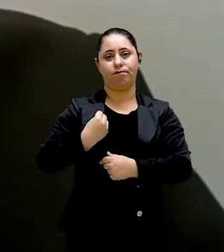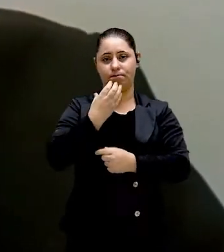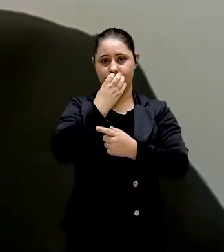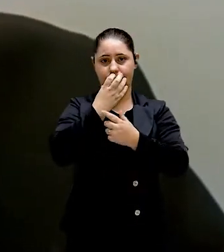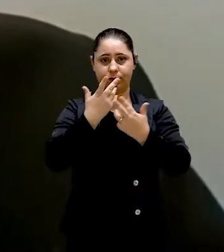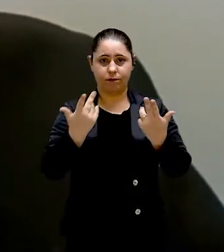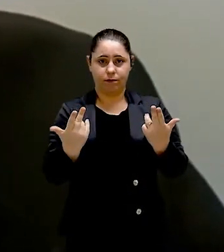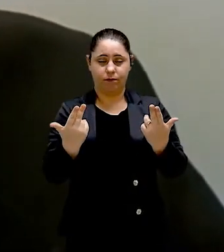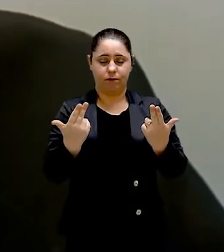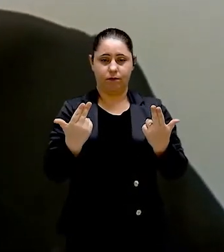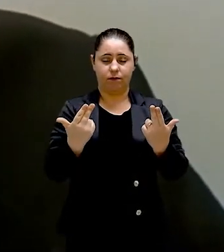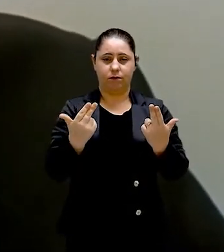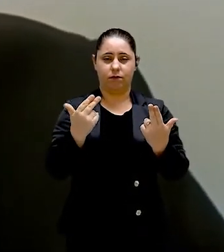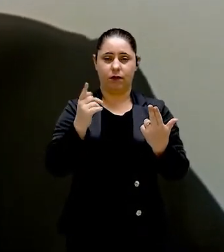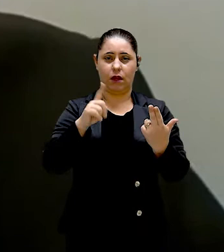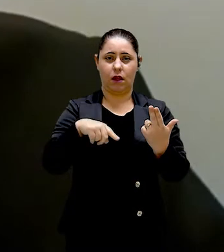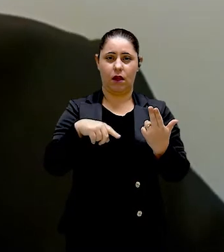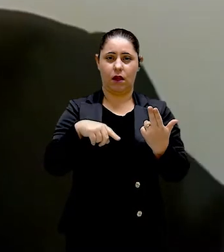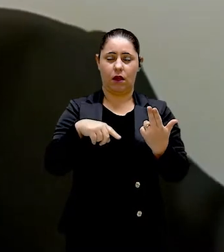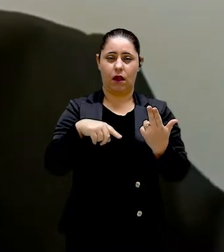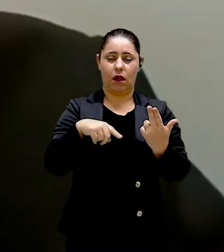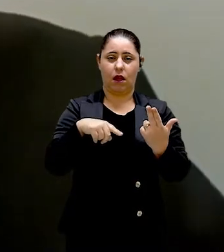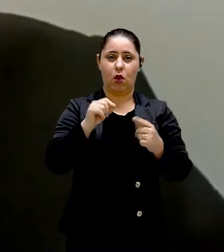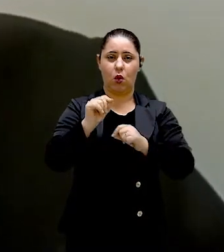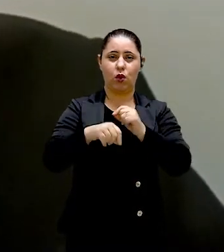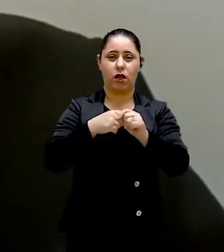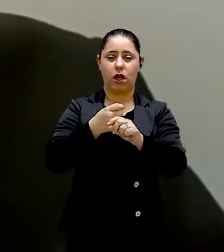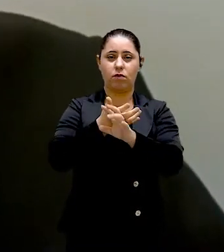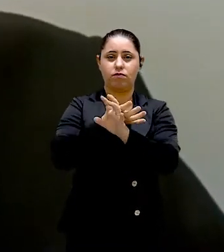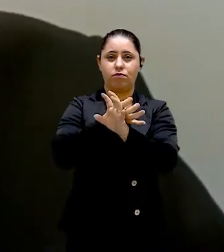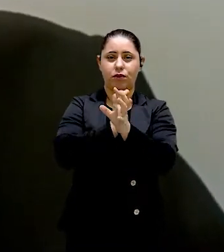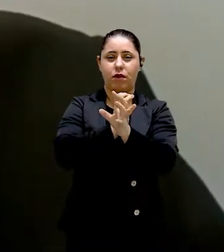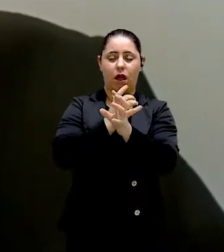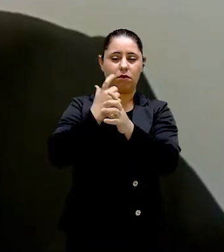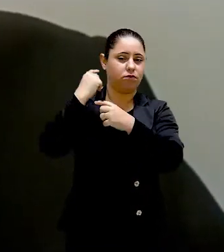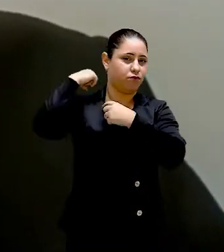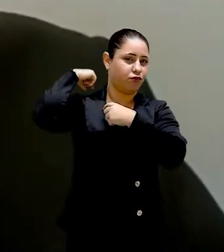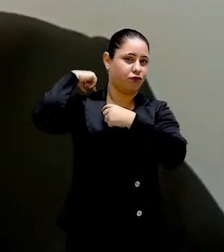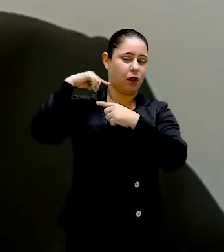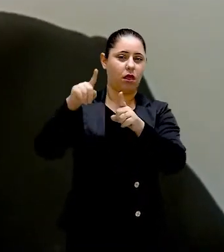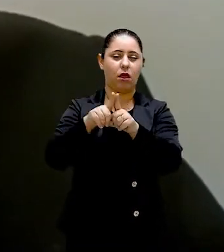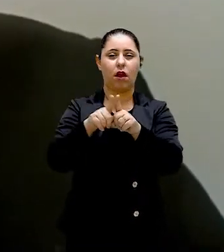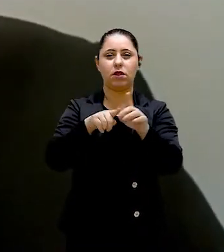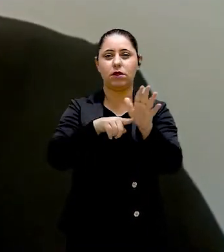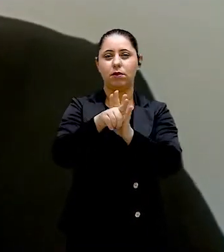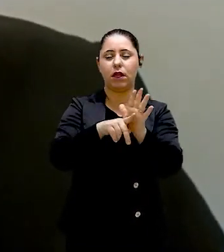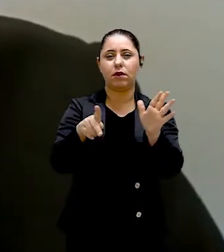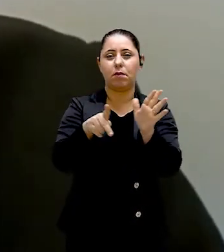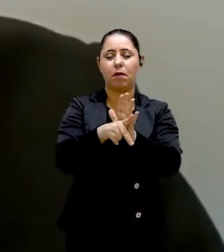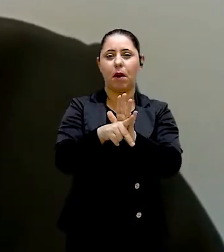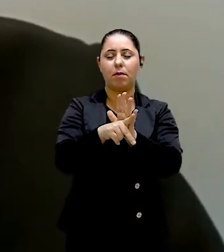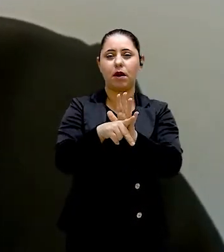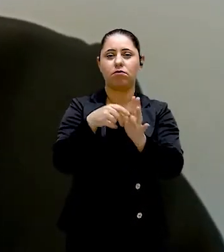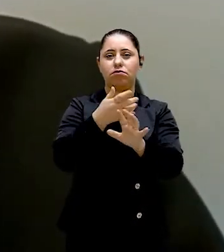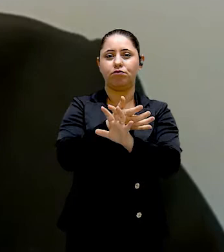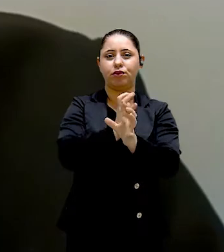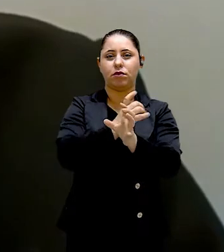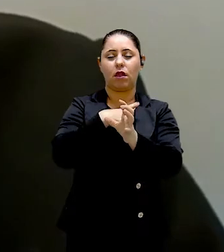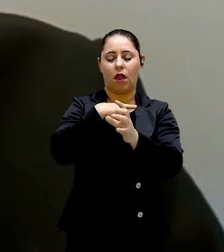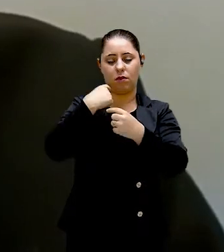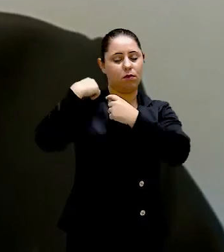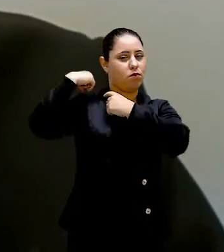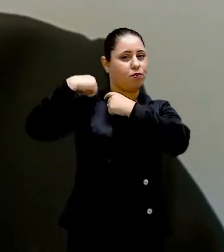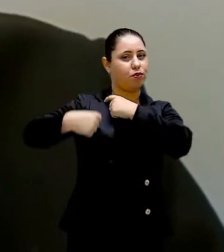animais vertebrados, de experiências científicas relacionadas a animais vertebrados, porque graças ao sistema